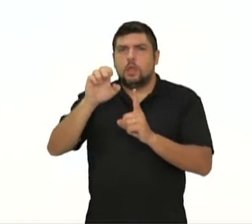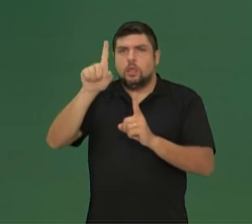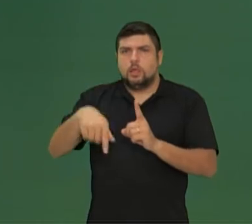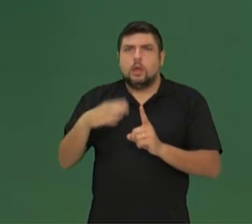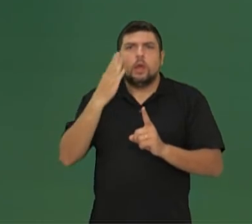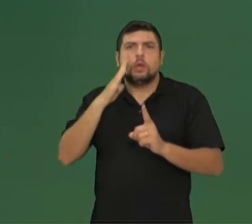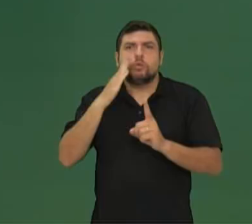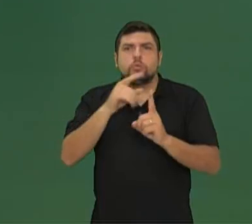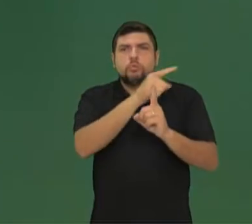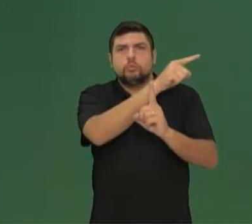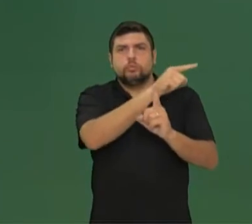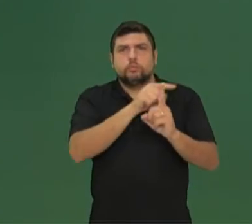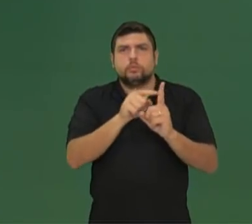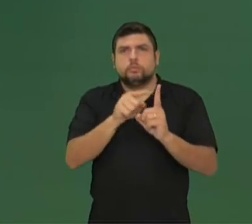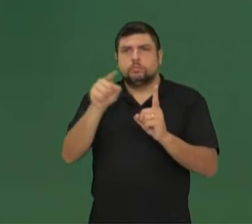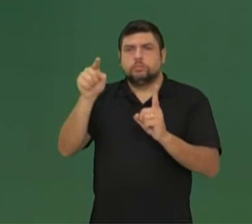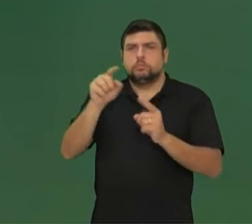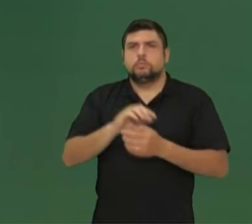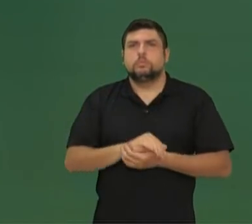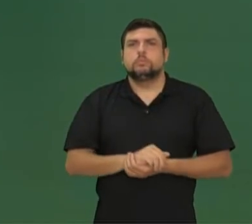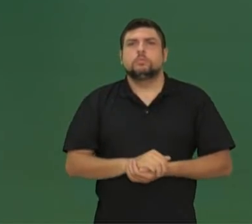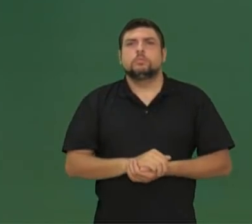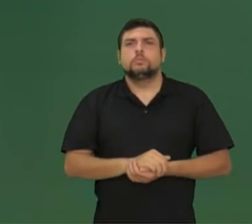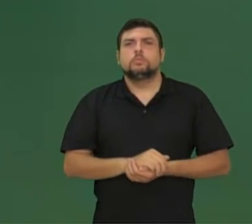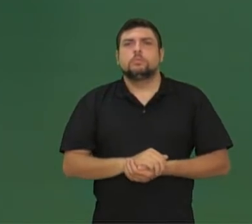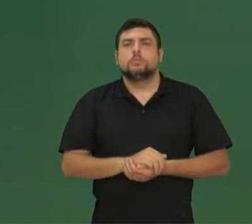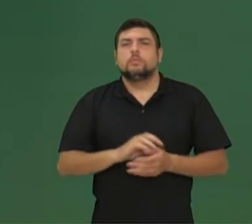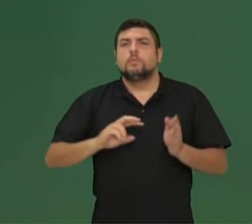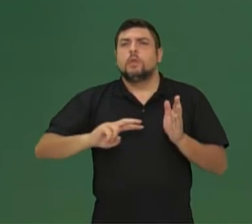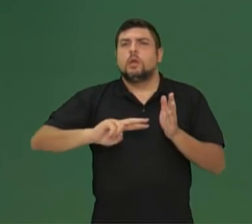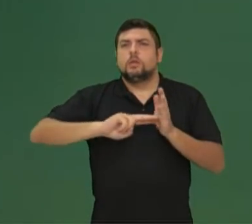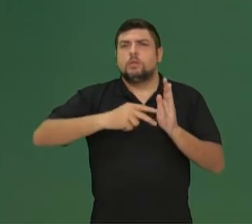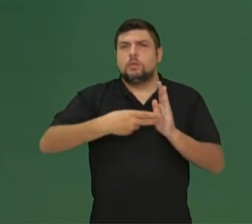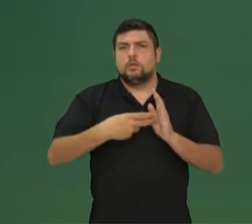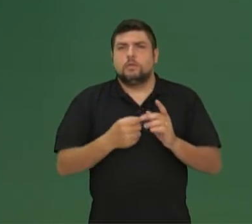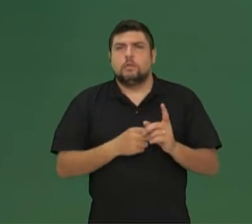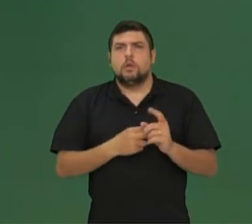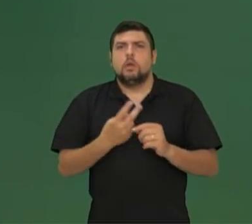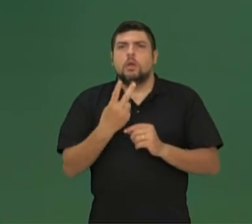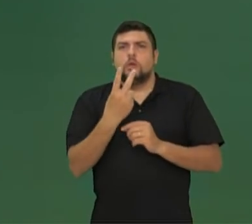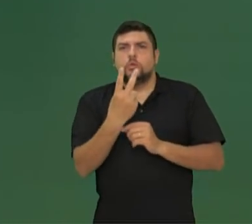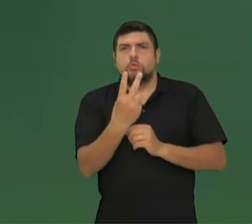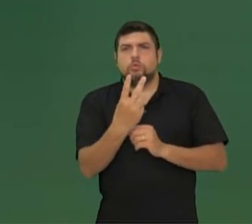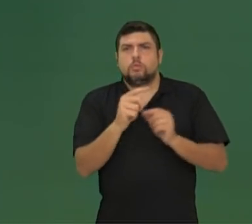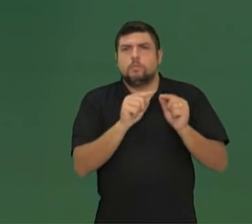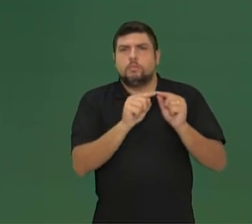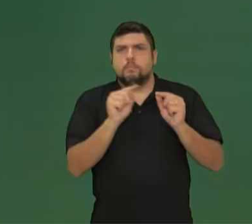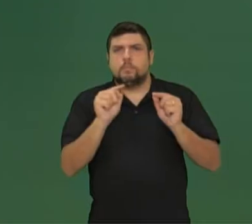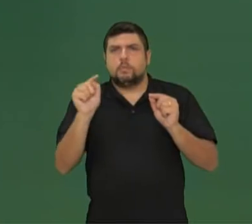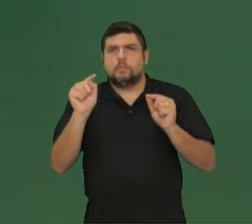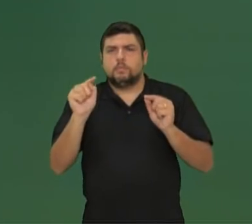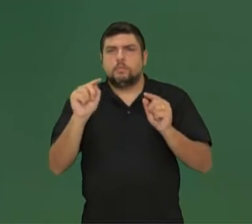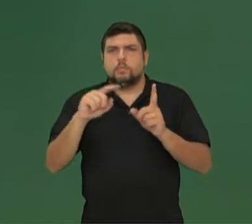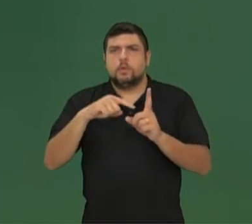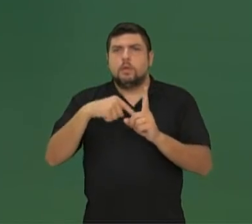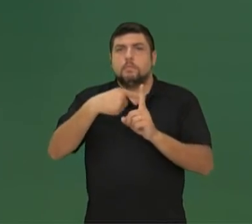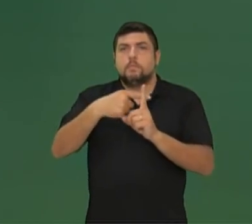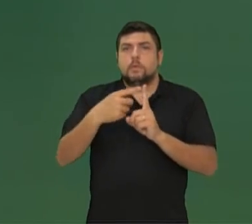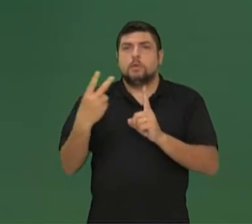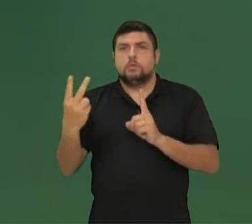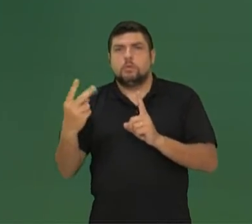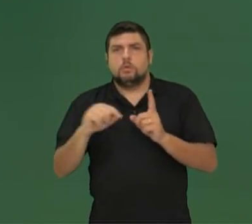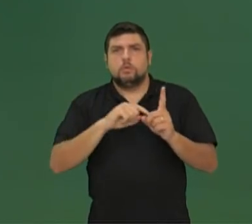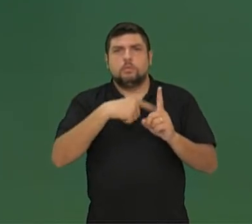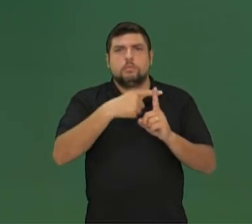olha esse 2 mais. Ele não está dizendo o quê? Que eu tenho um aumento de 2 unidades. Percebe? Ele